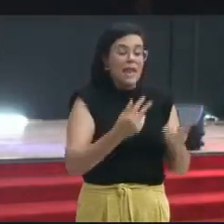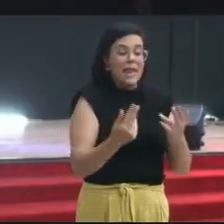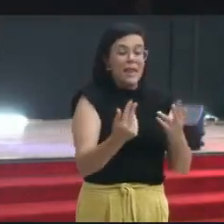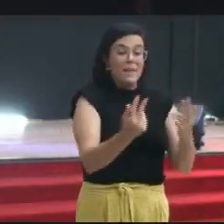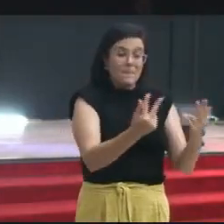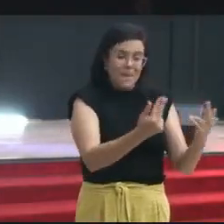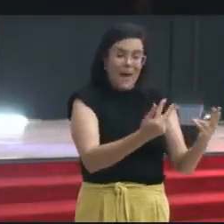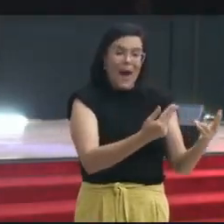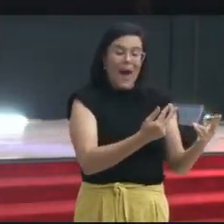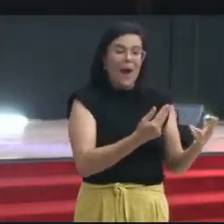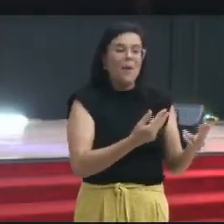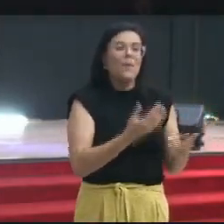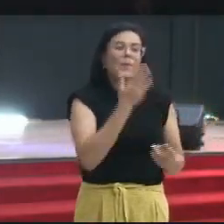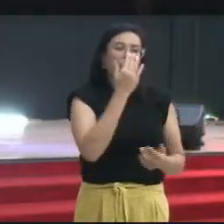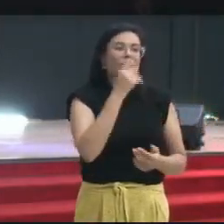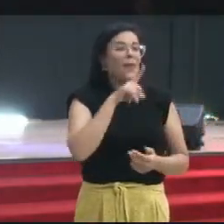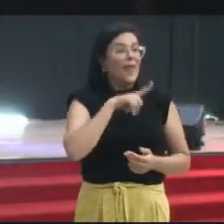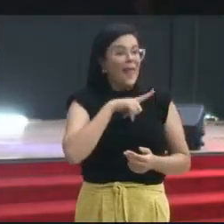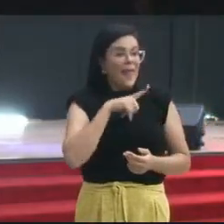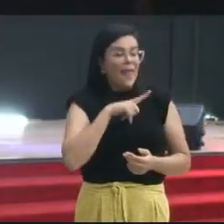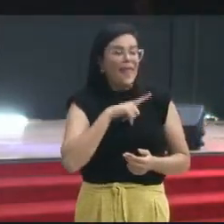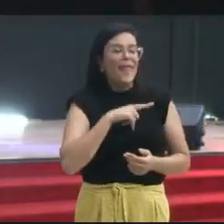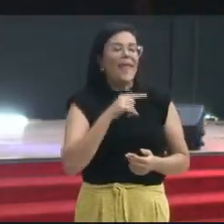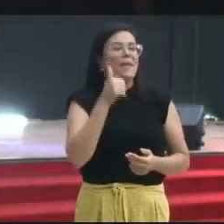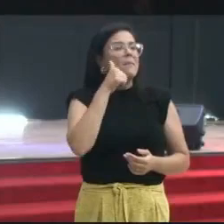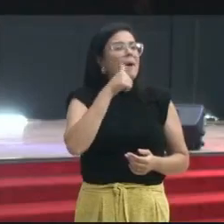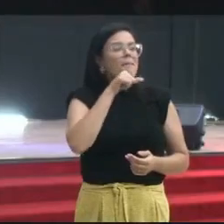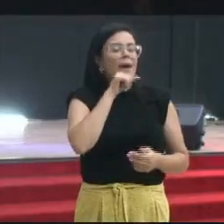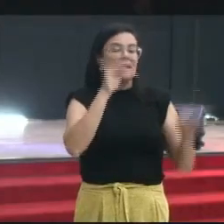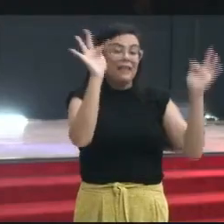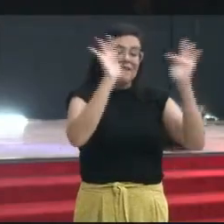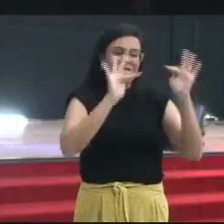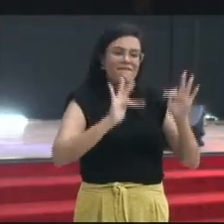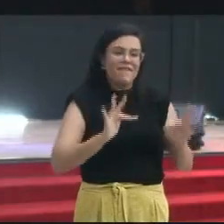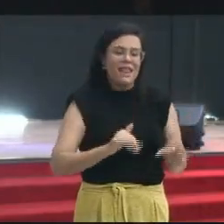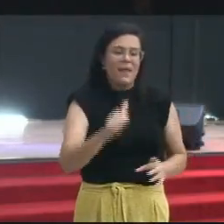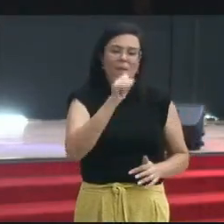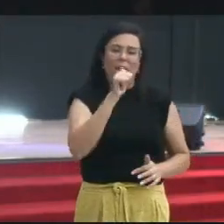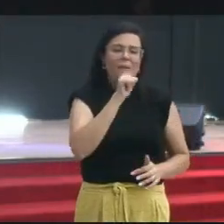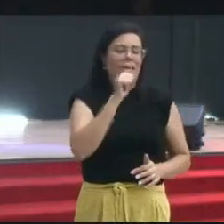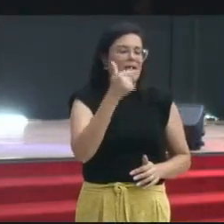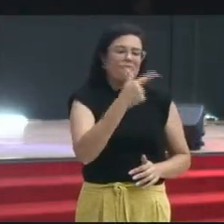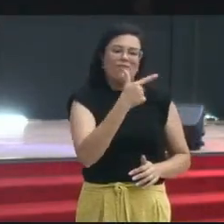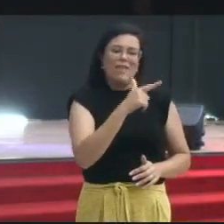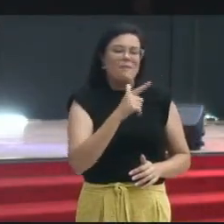com cachaça, e a minha mãe está feliz, e ela vive dizendo: isso aqui é o céu.